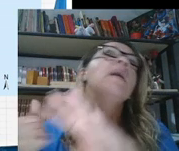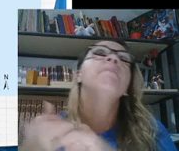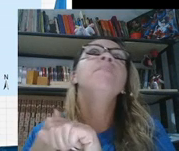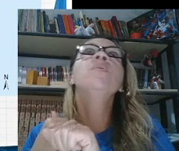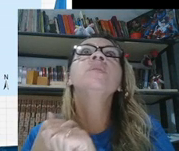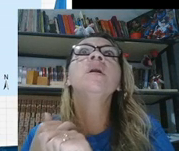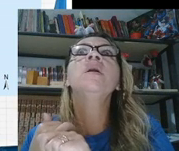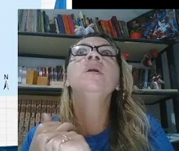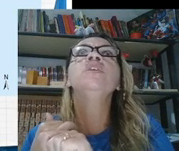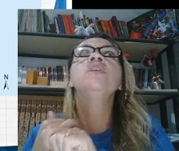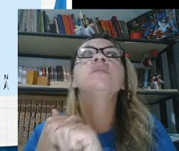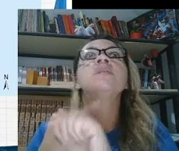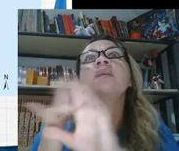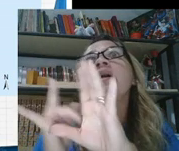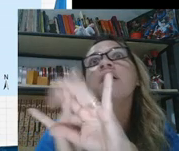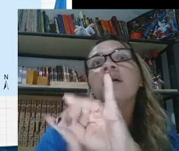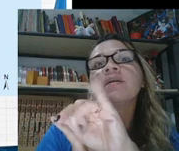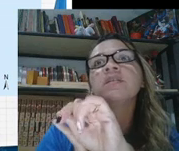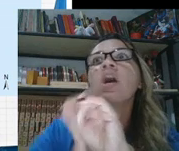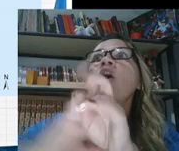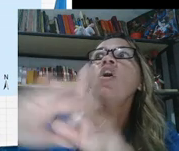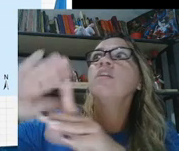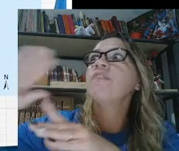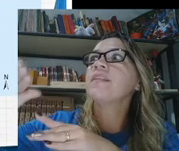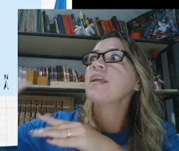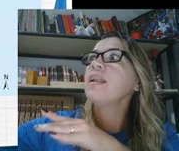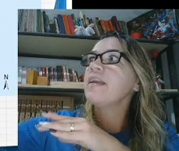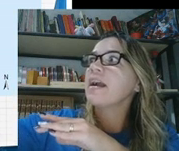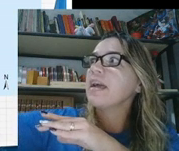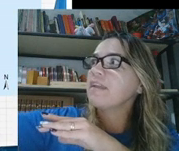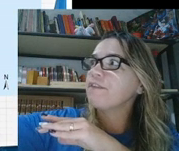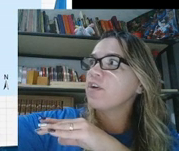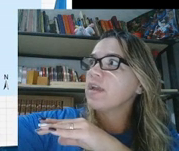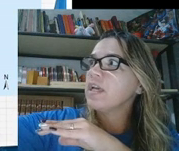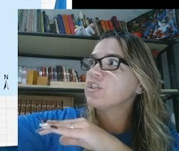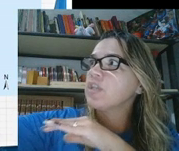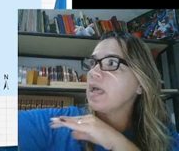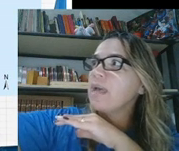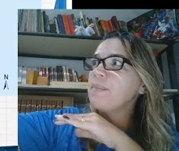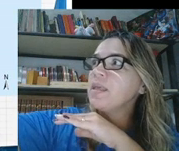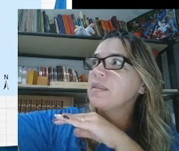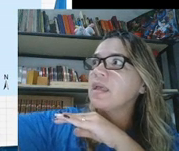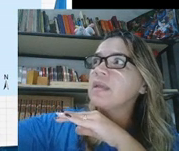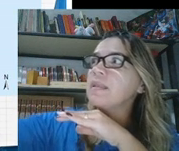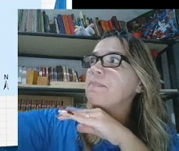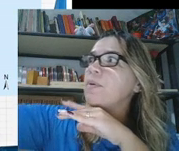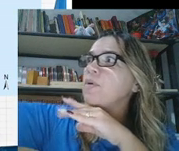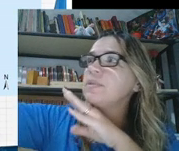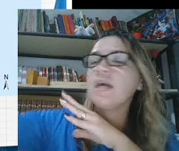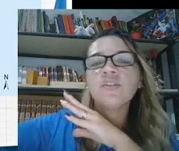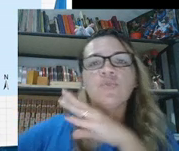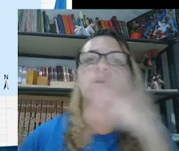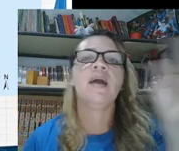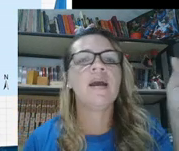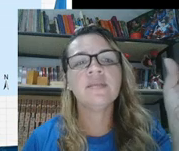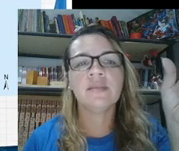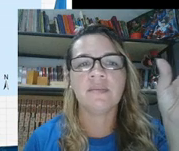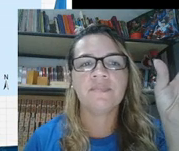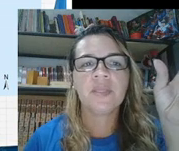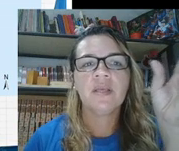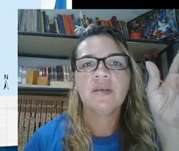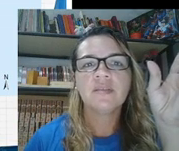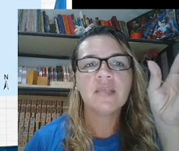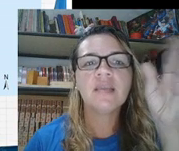bosques, montanhas, serras. Olha, vai até ali, aquela floresta é a minha terra, depois é a sua. É